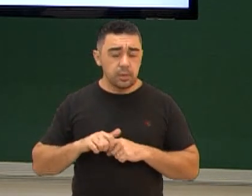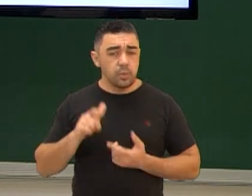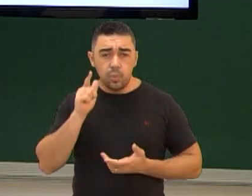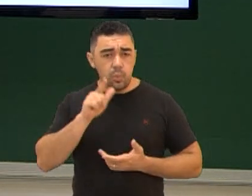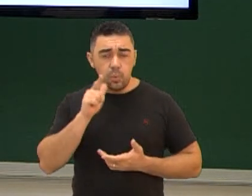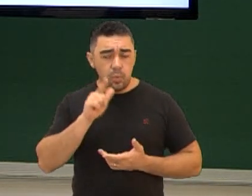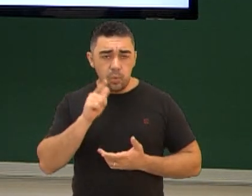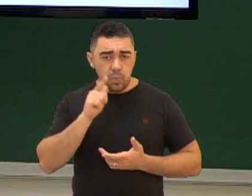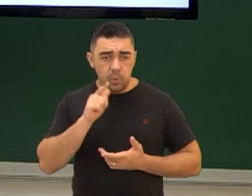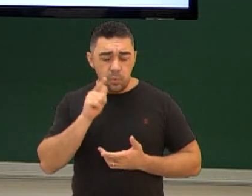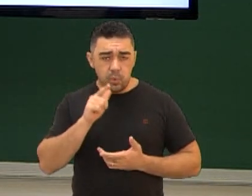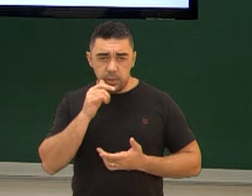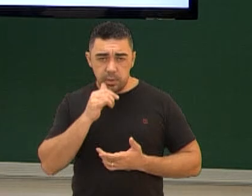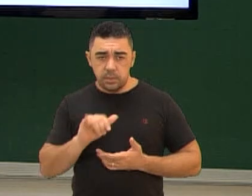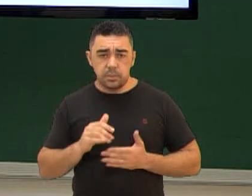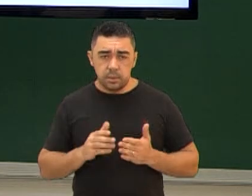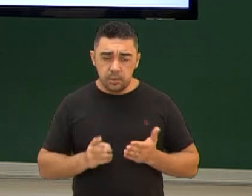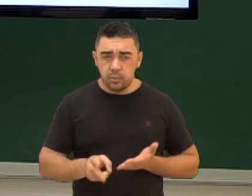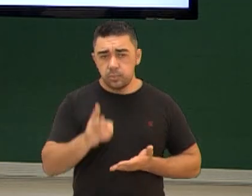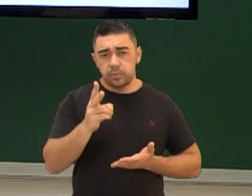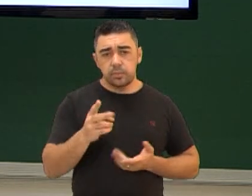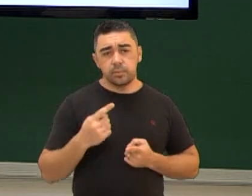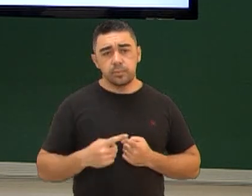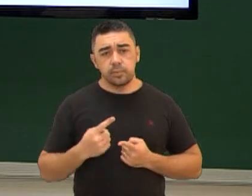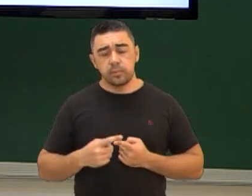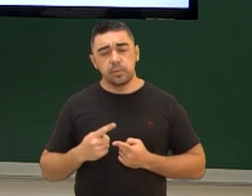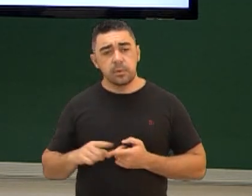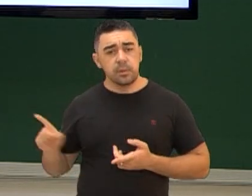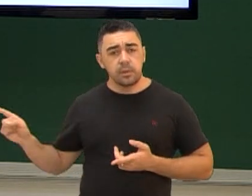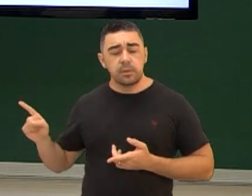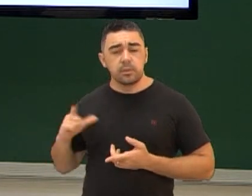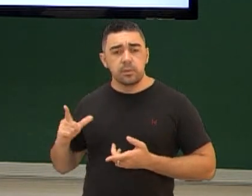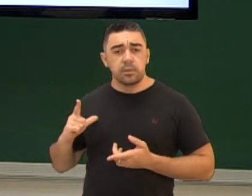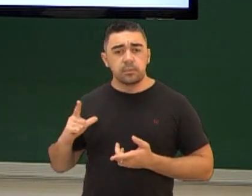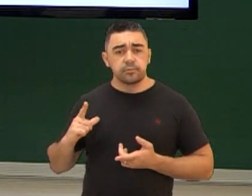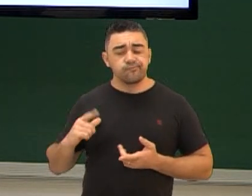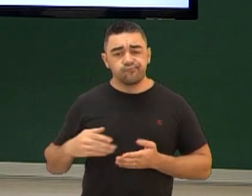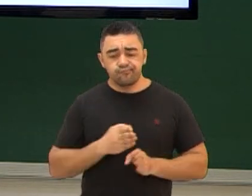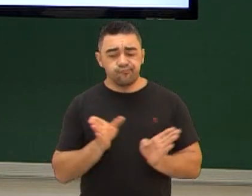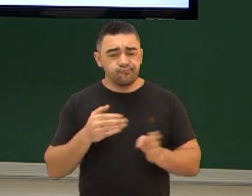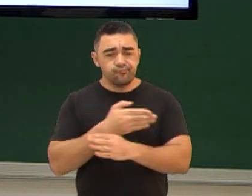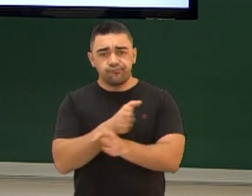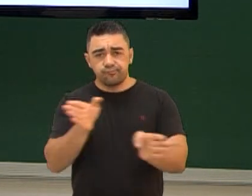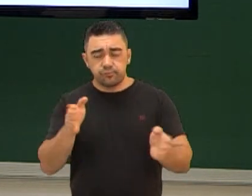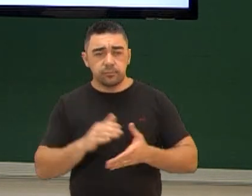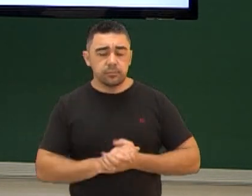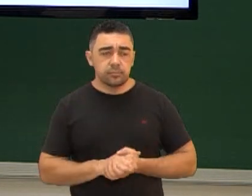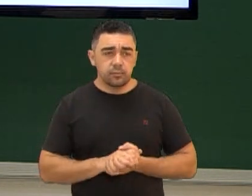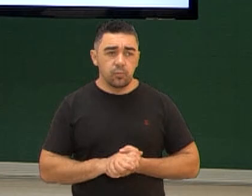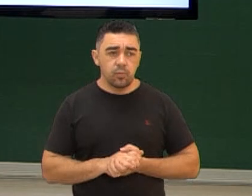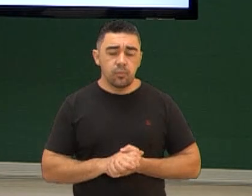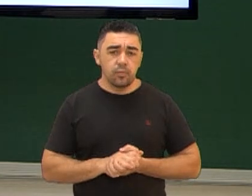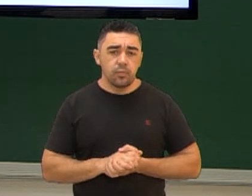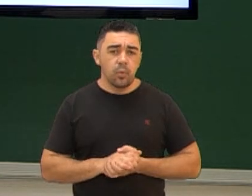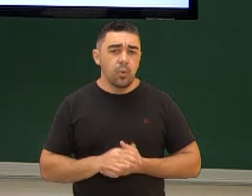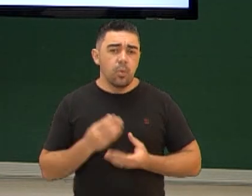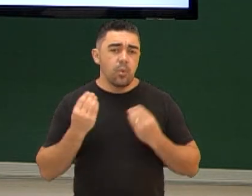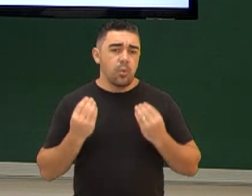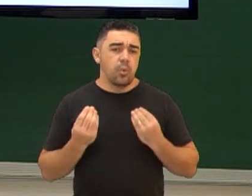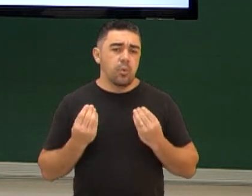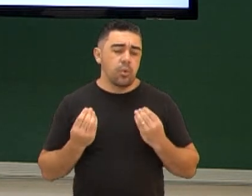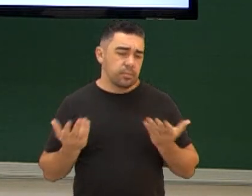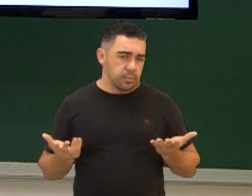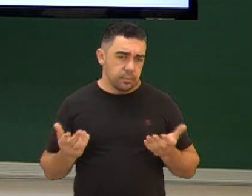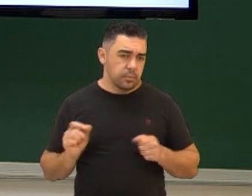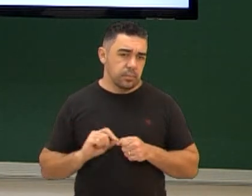conduzir corrente elétrica, porque ele está todo desorientado. O que eu posso fazer para esse material